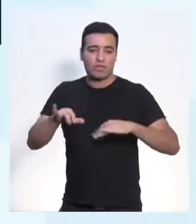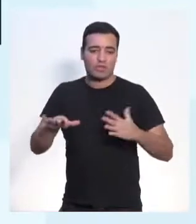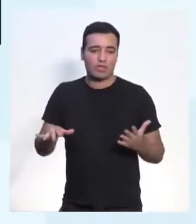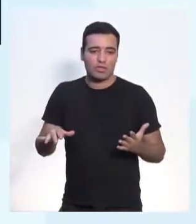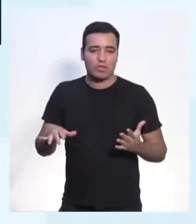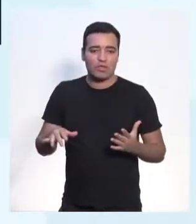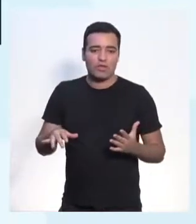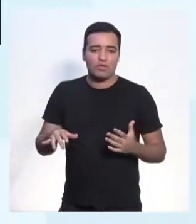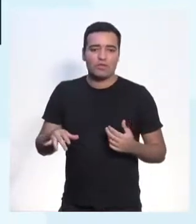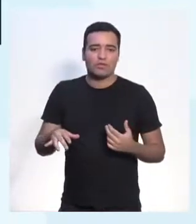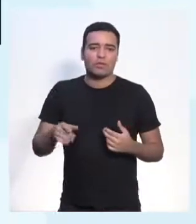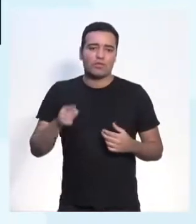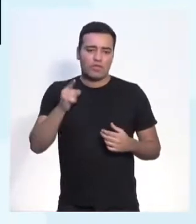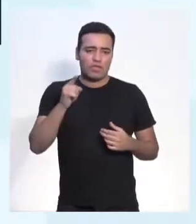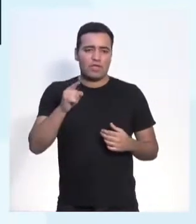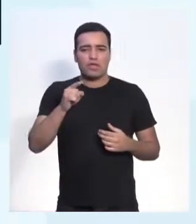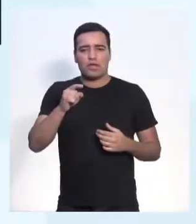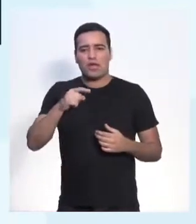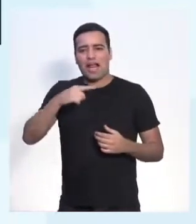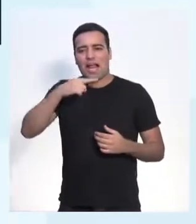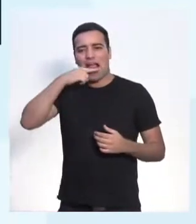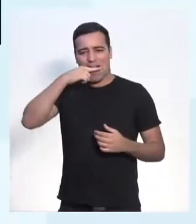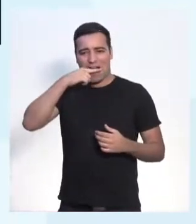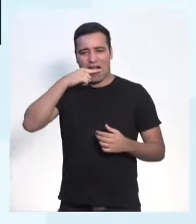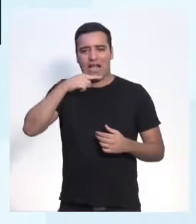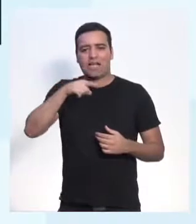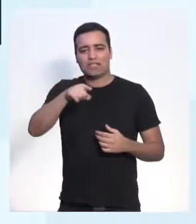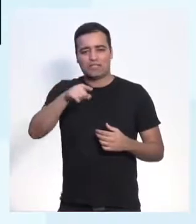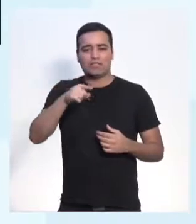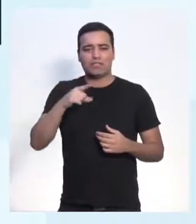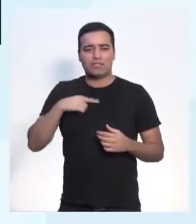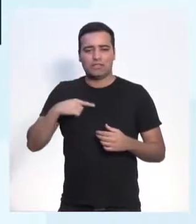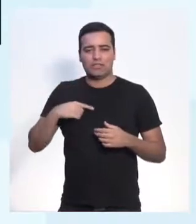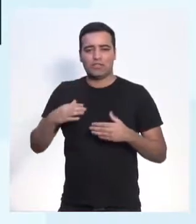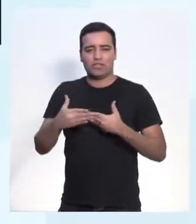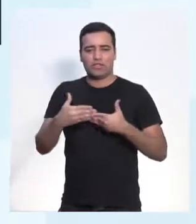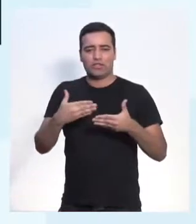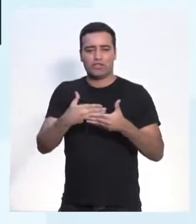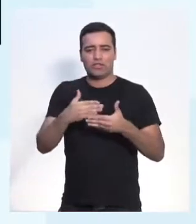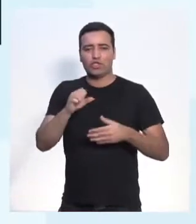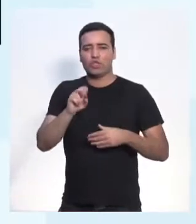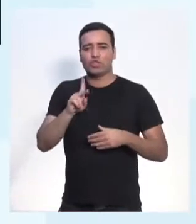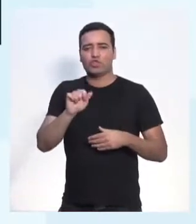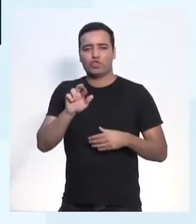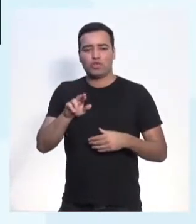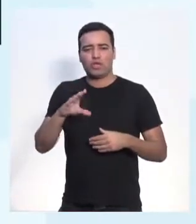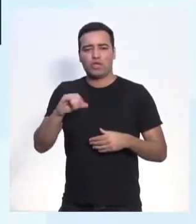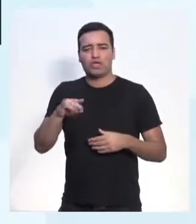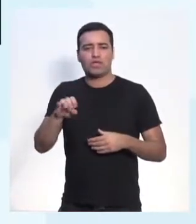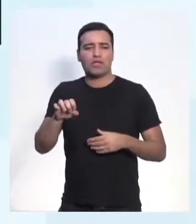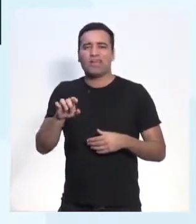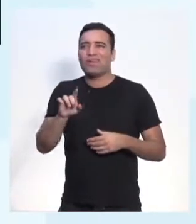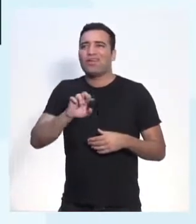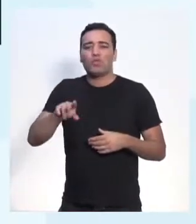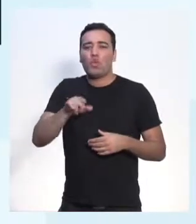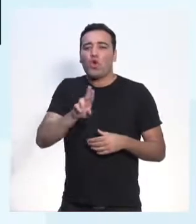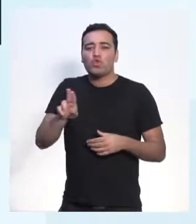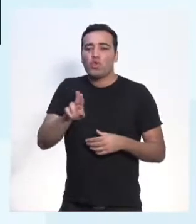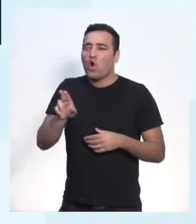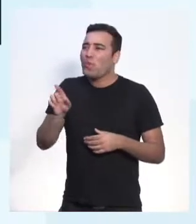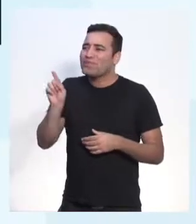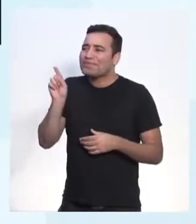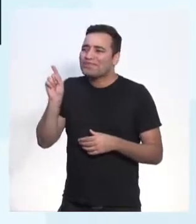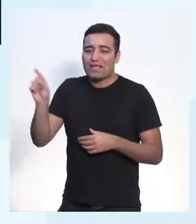Aí, cana-de-açúcar, está escrito aí no slide, é sugar cane. Mas eu não quero que você dê o nome da coisa. Eu quero que vocês